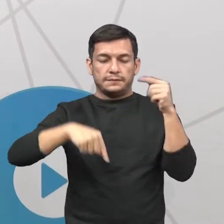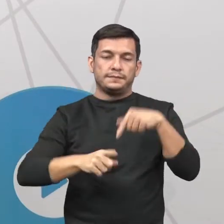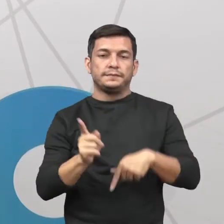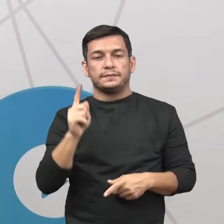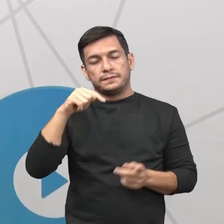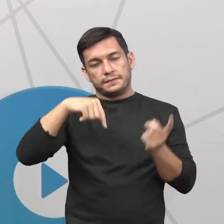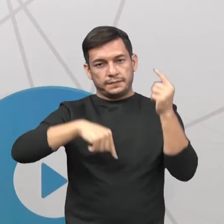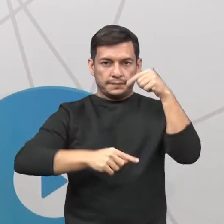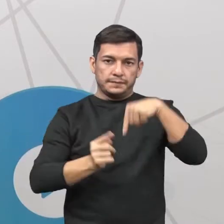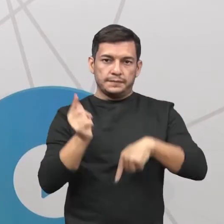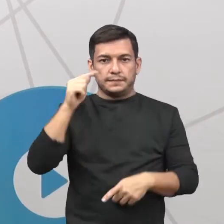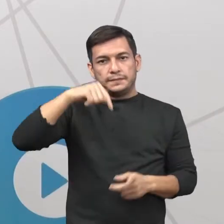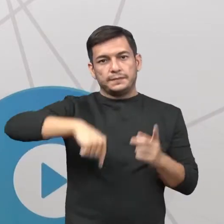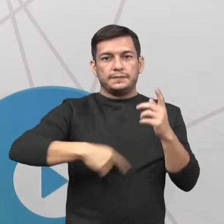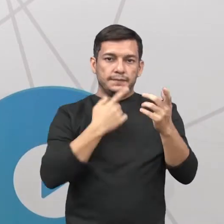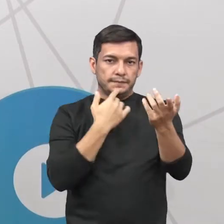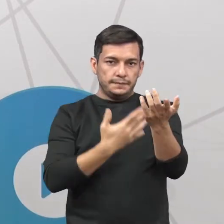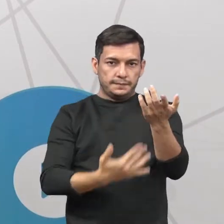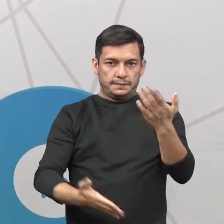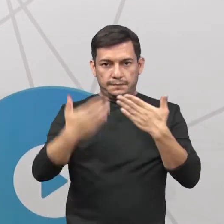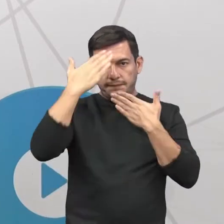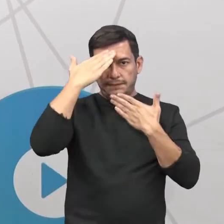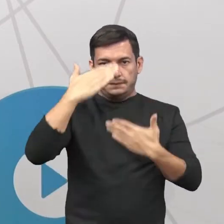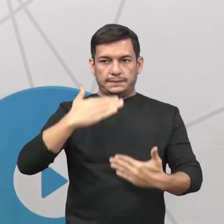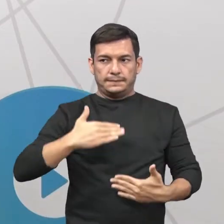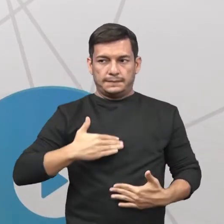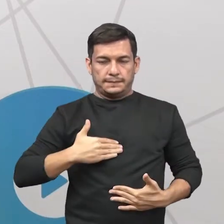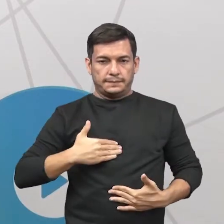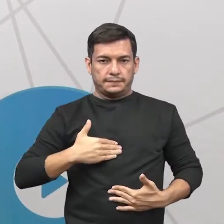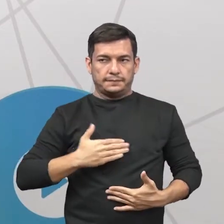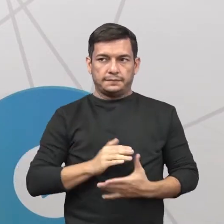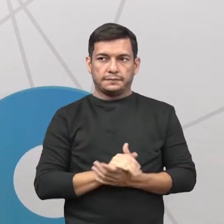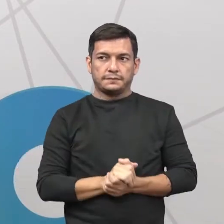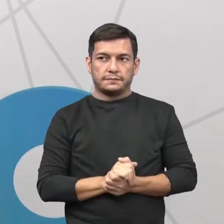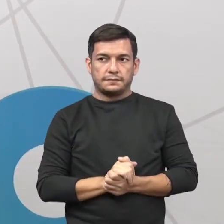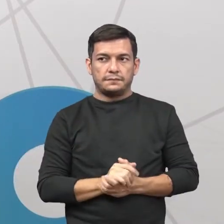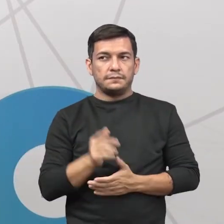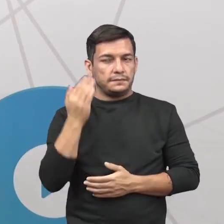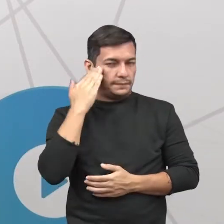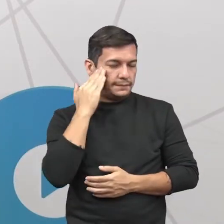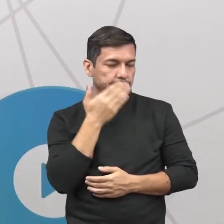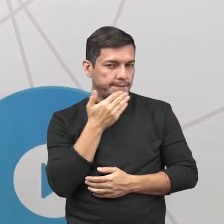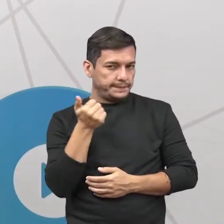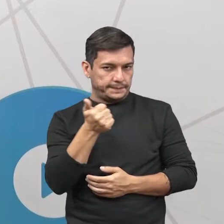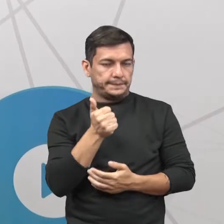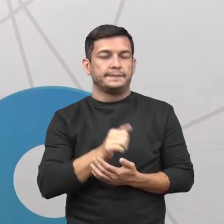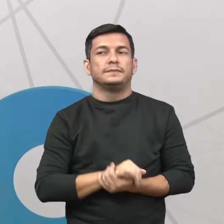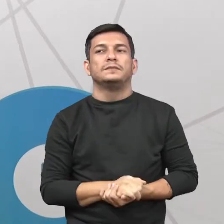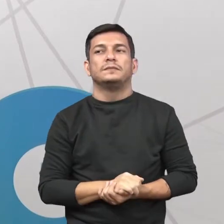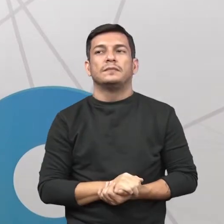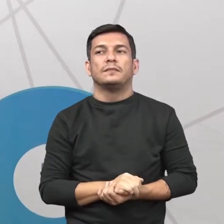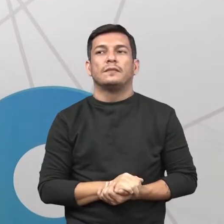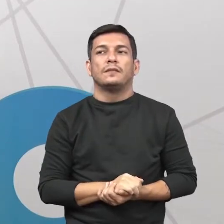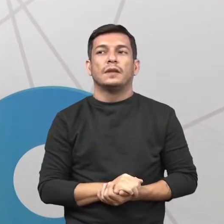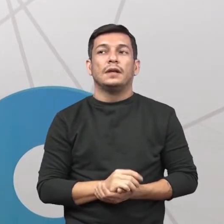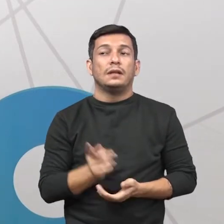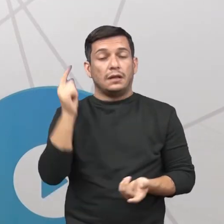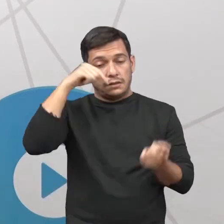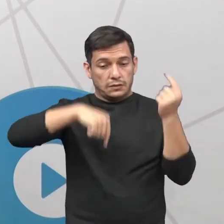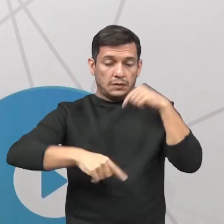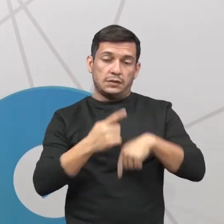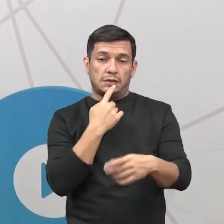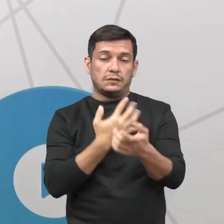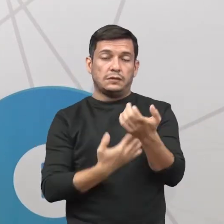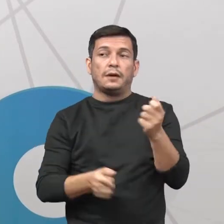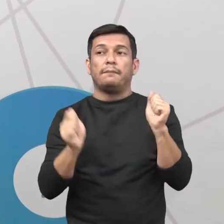da circulação sanguínea no nosso corpo. Vamos entender melhor. A circulação sanguínea,